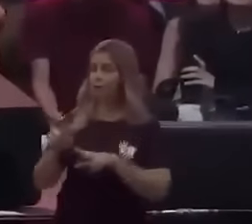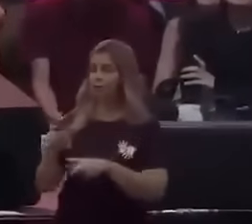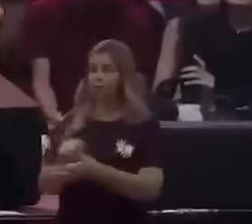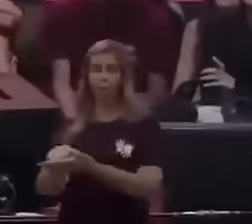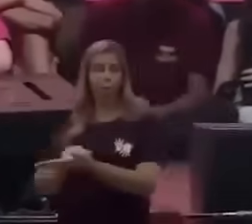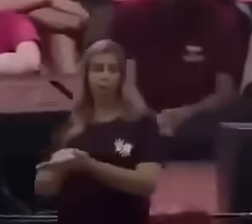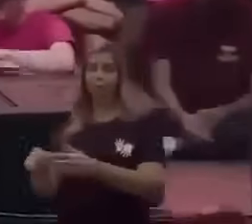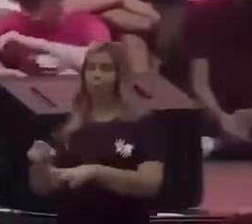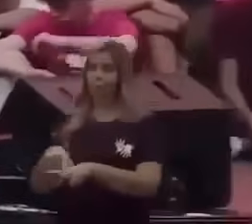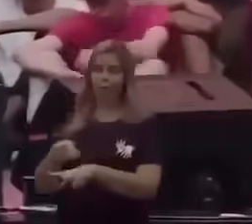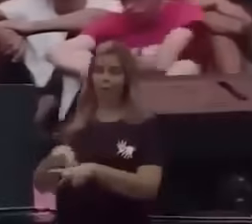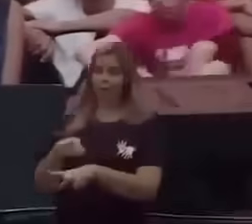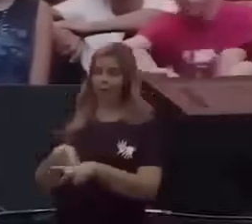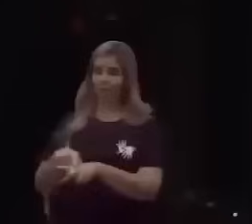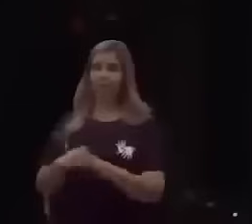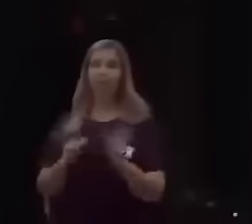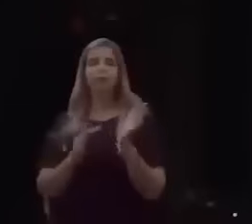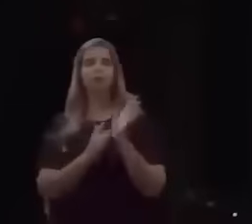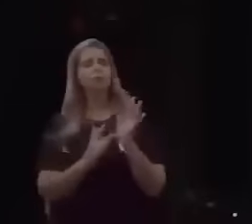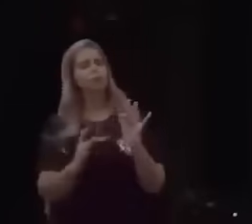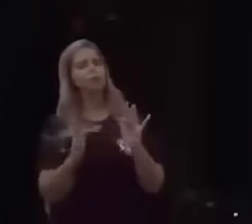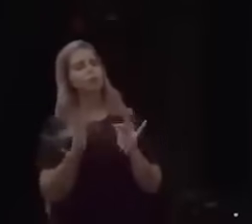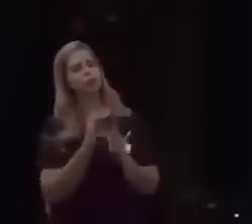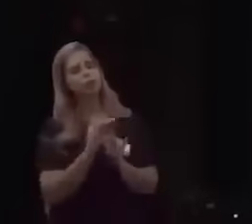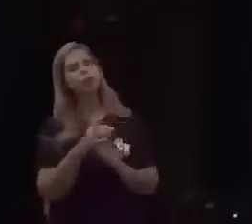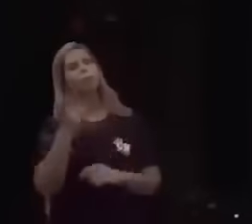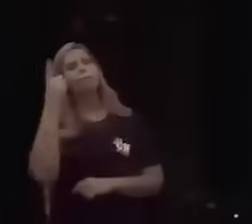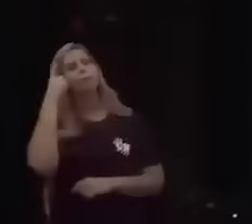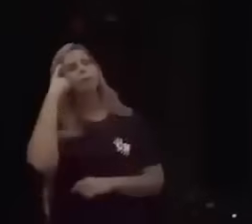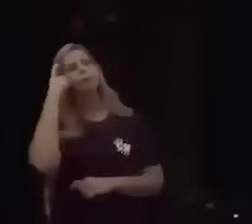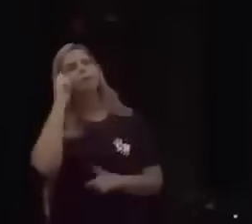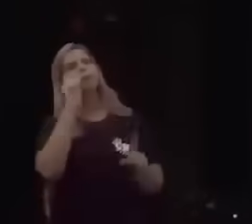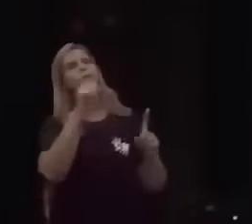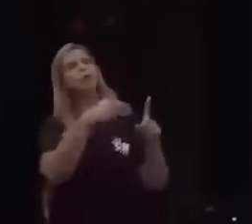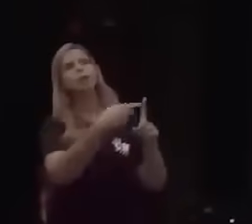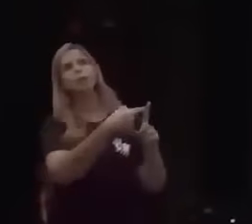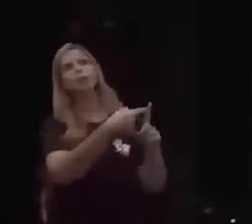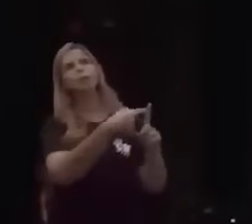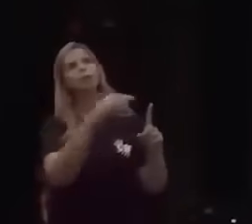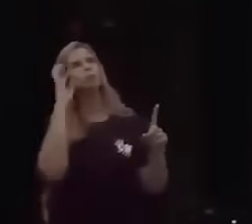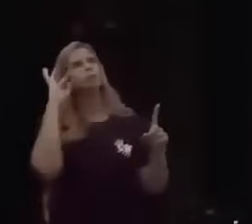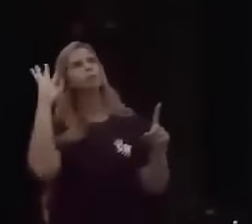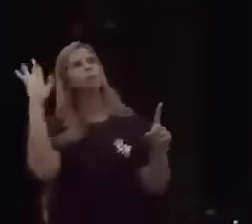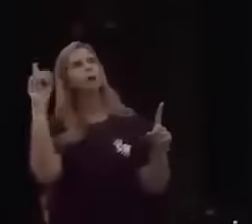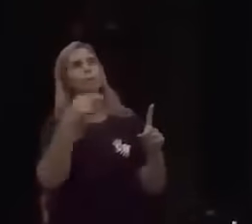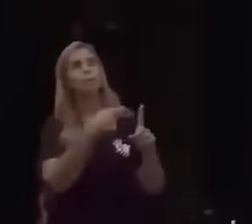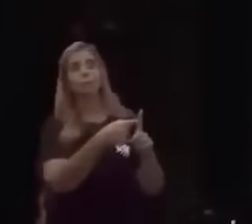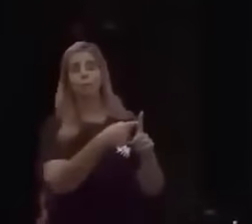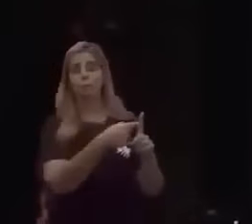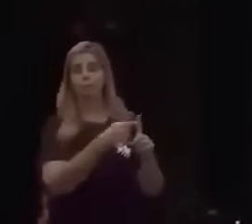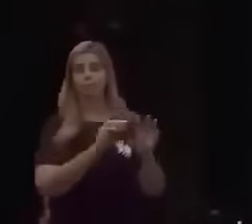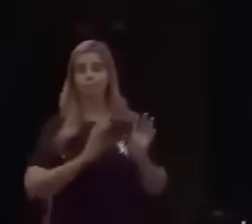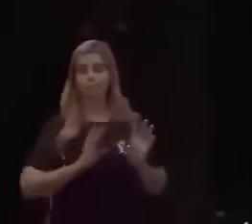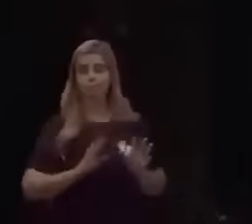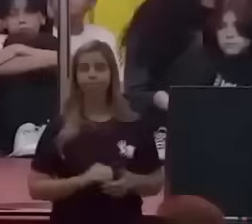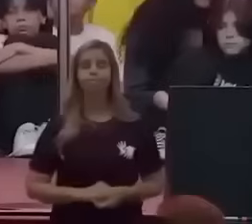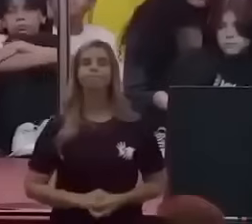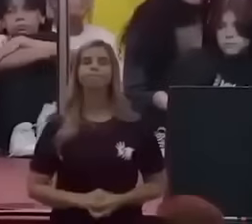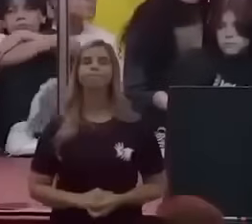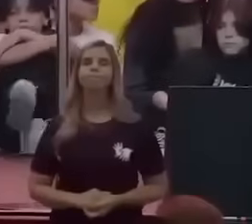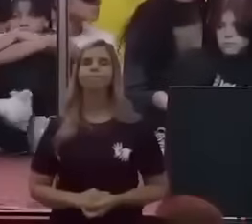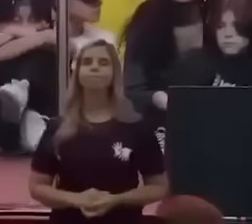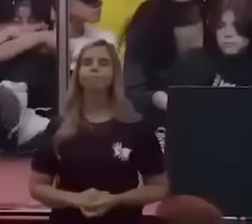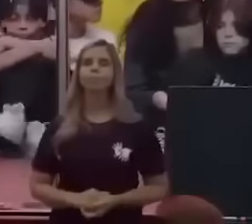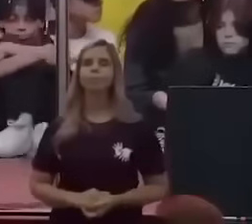E apesar de Jesus estar mergulhado na sombra da cruz, eles estão atravessando a passarela da Feira das